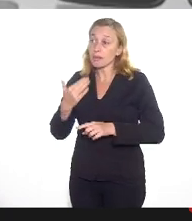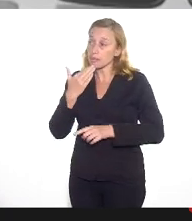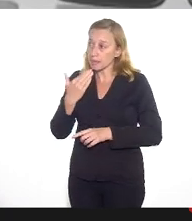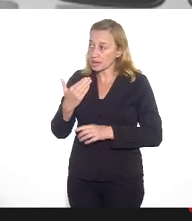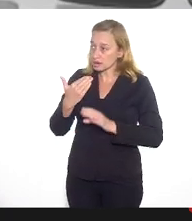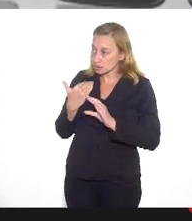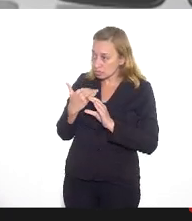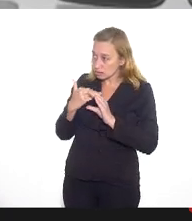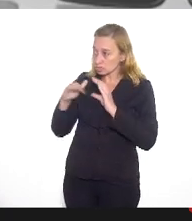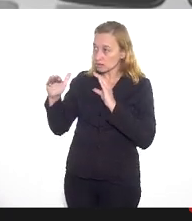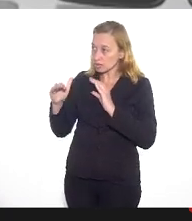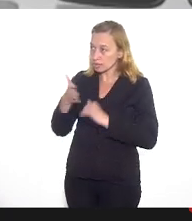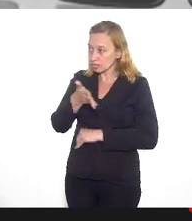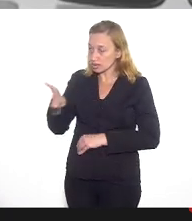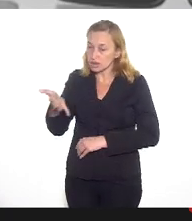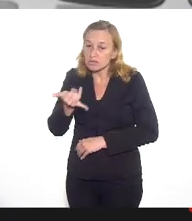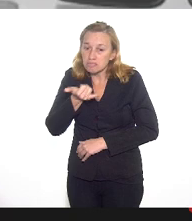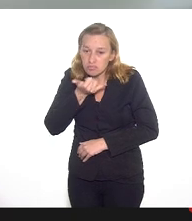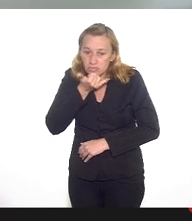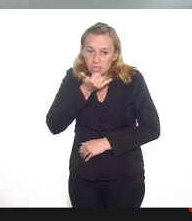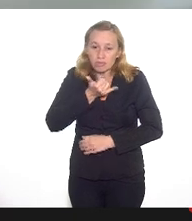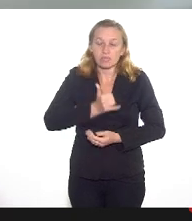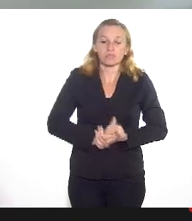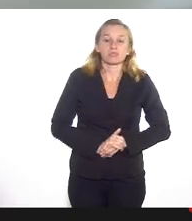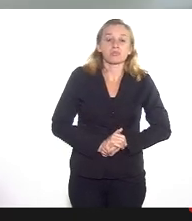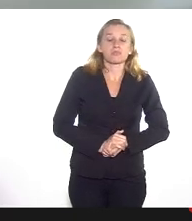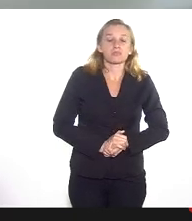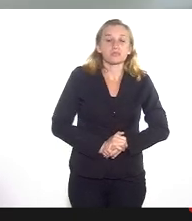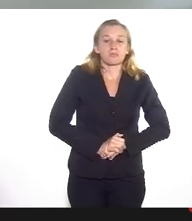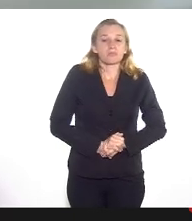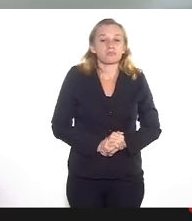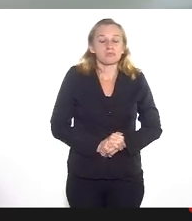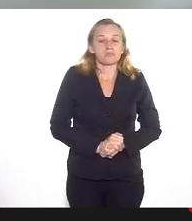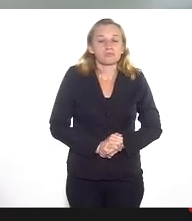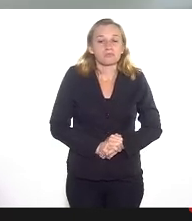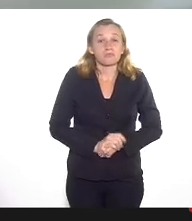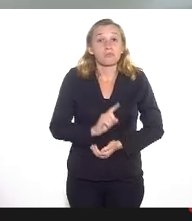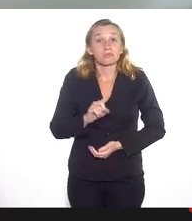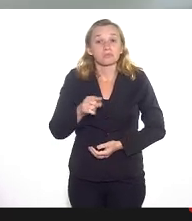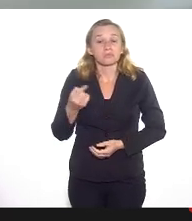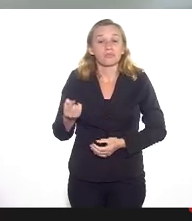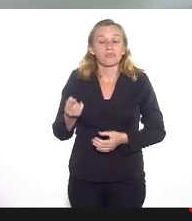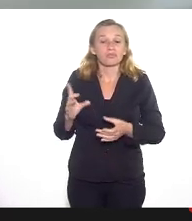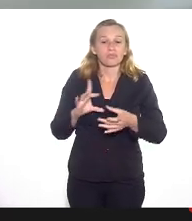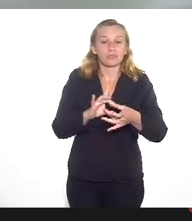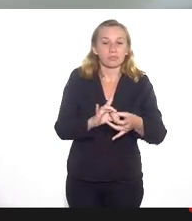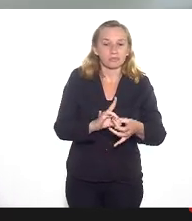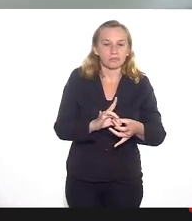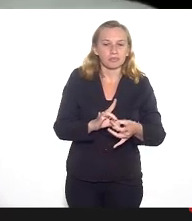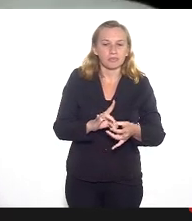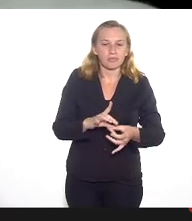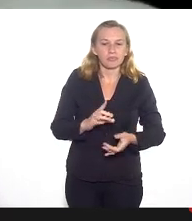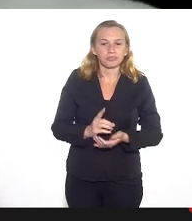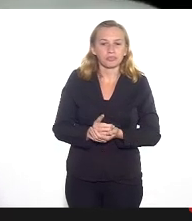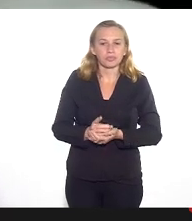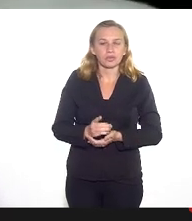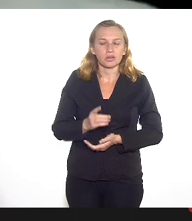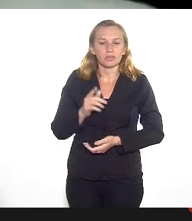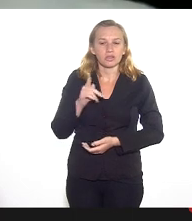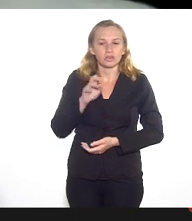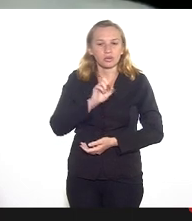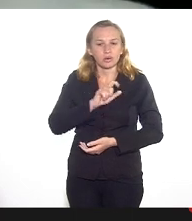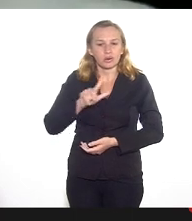para vocês, tá ok? Agradeço, doutor Gadelha. Alguma coisa a ser complementada aí pela Petrogal?